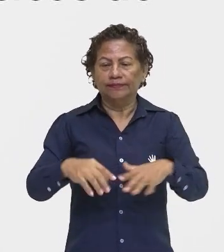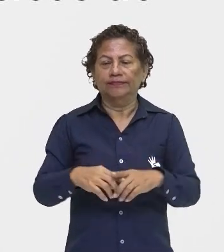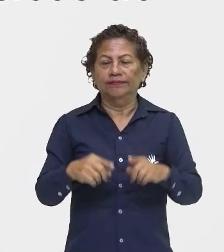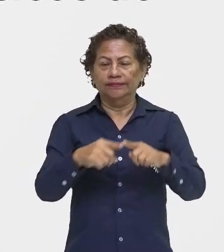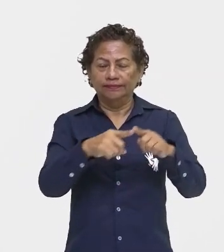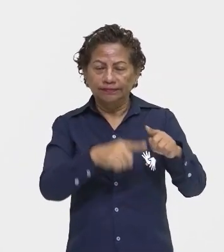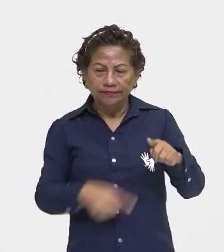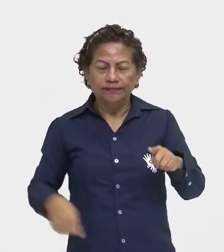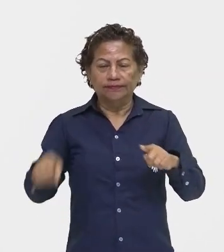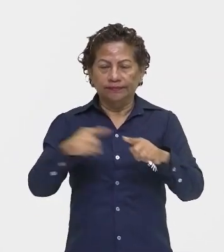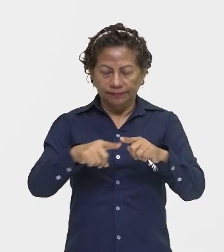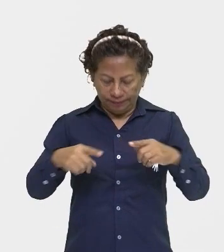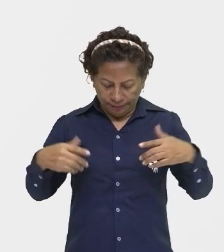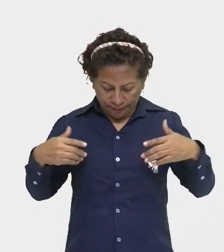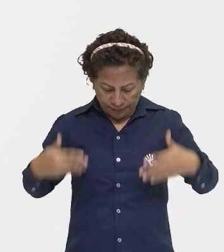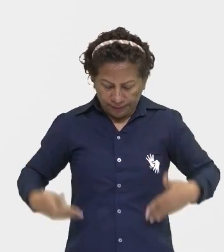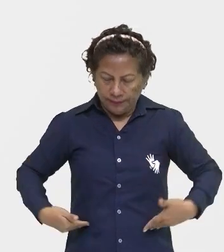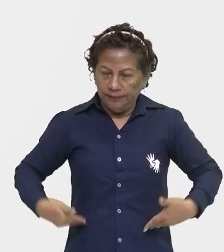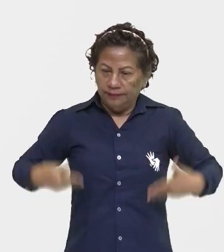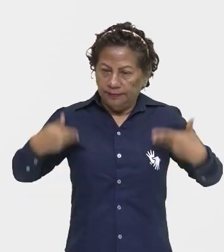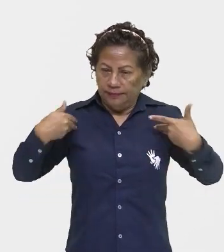circulares dos membros superiores,